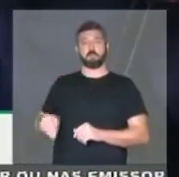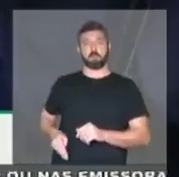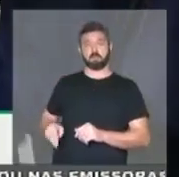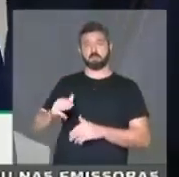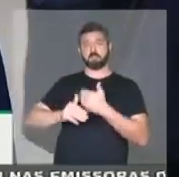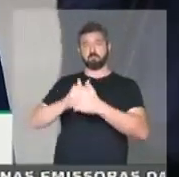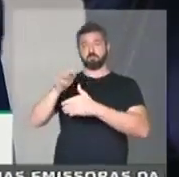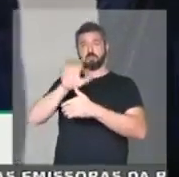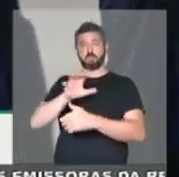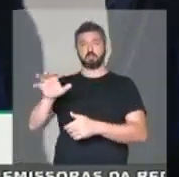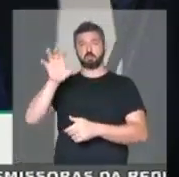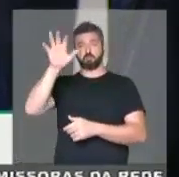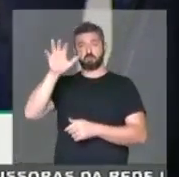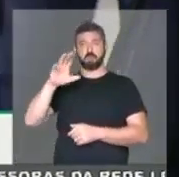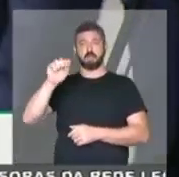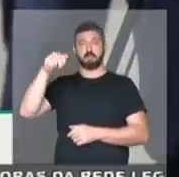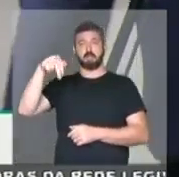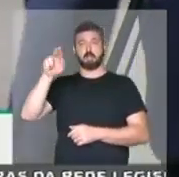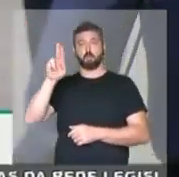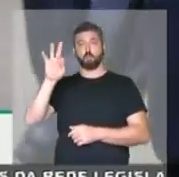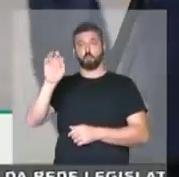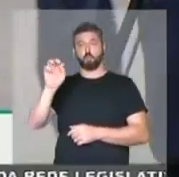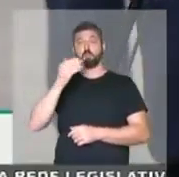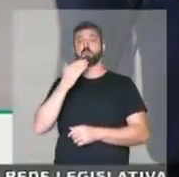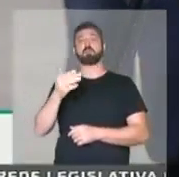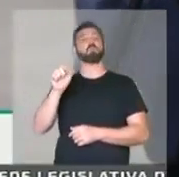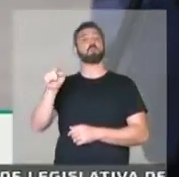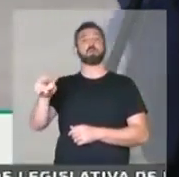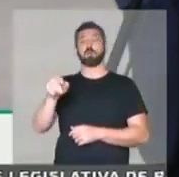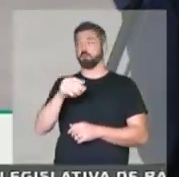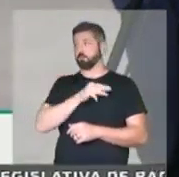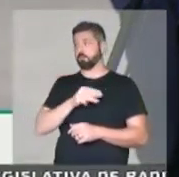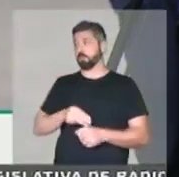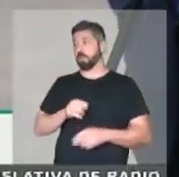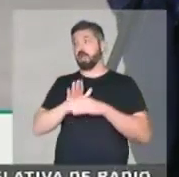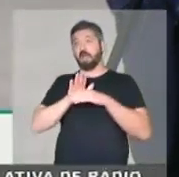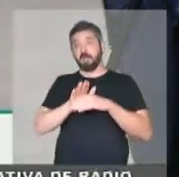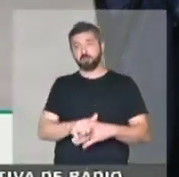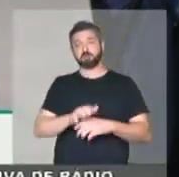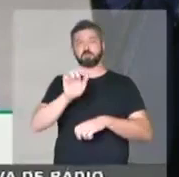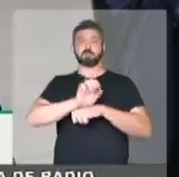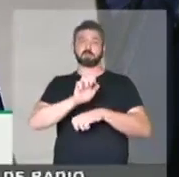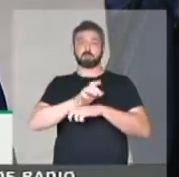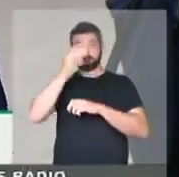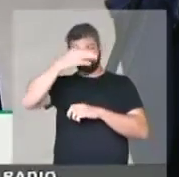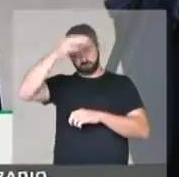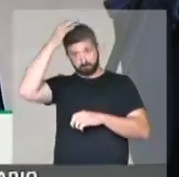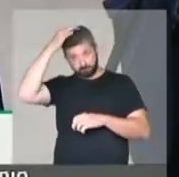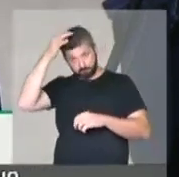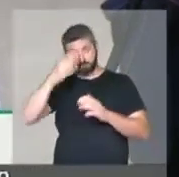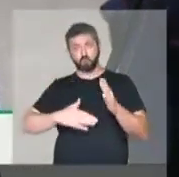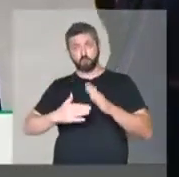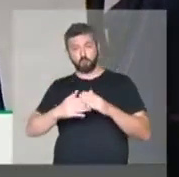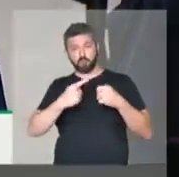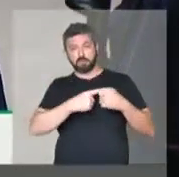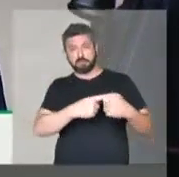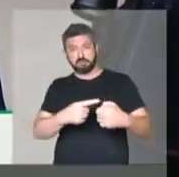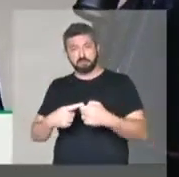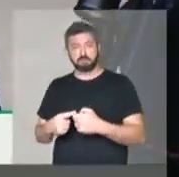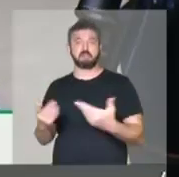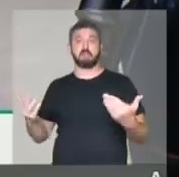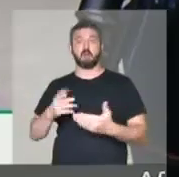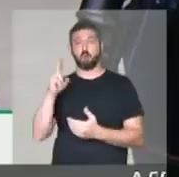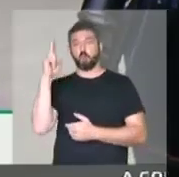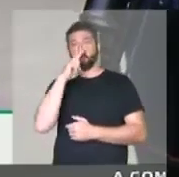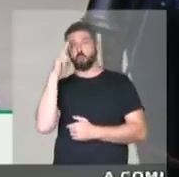ministro do Desenvolvimento Regional, Gustavo Canuto, pedindo que o ministro auxilie o Espírito Santo e todos os municípios que estão